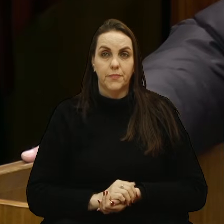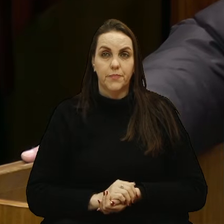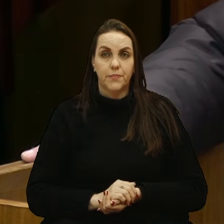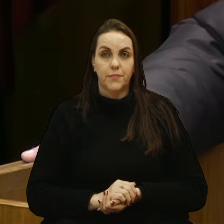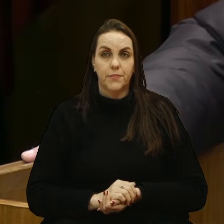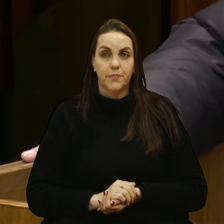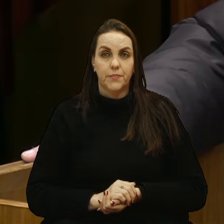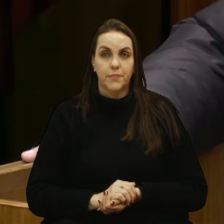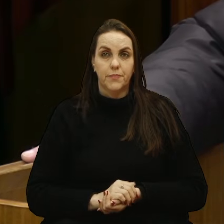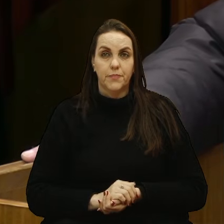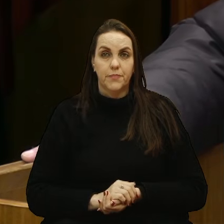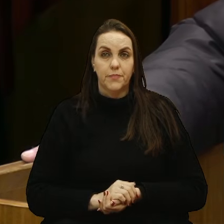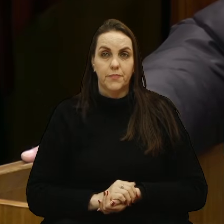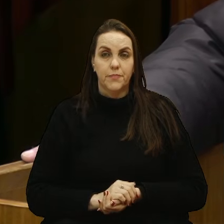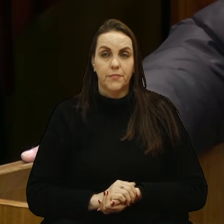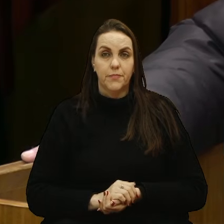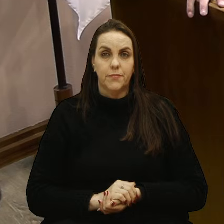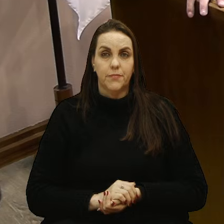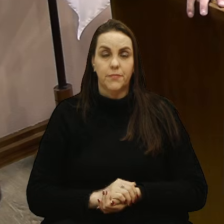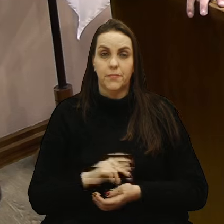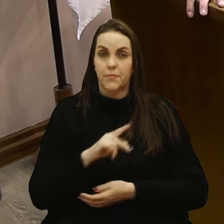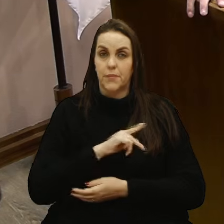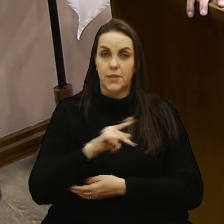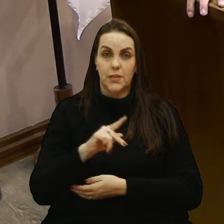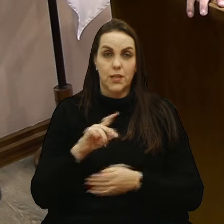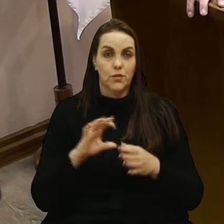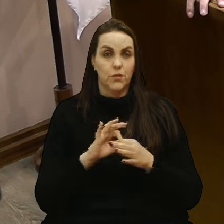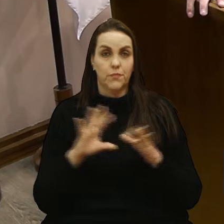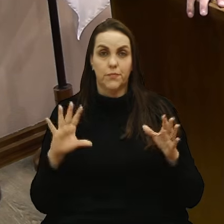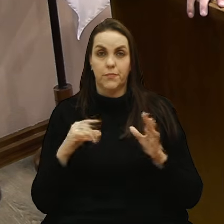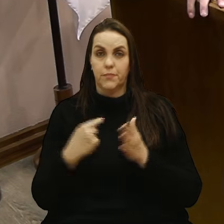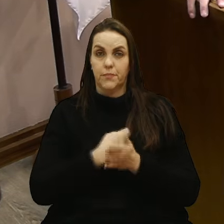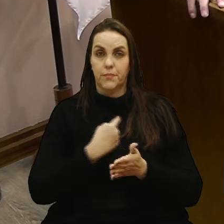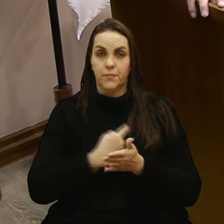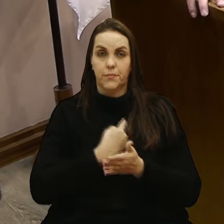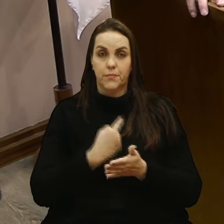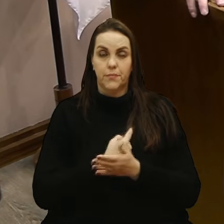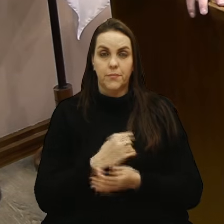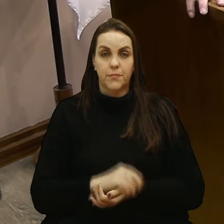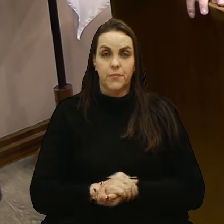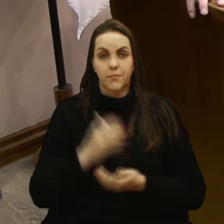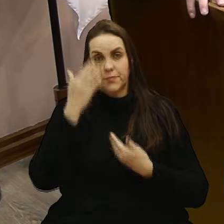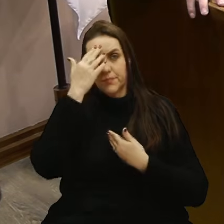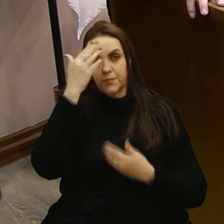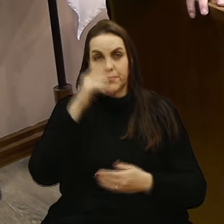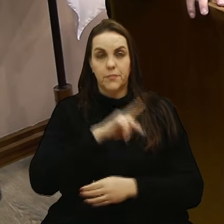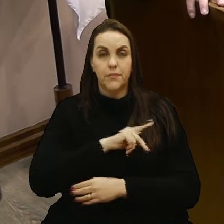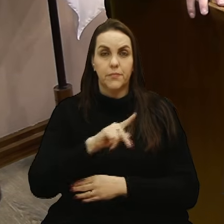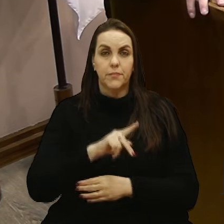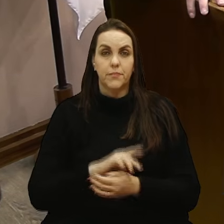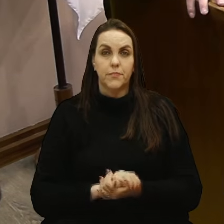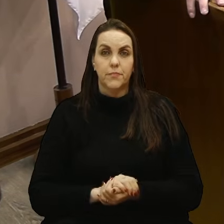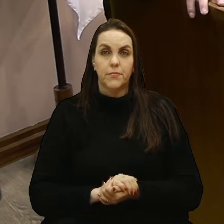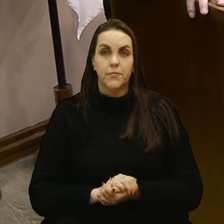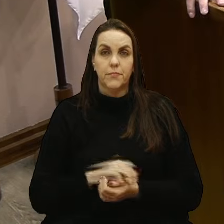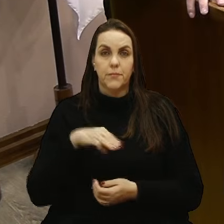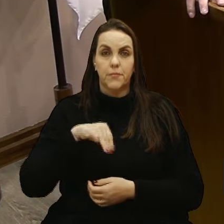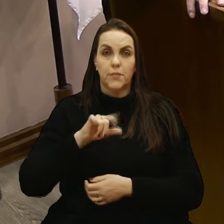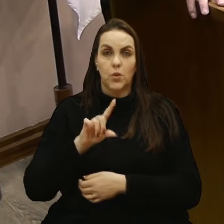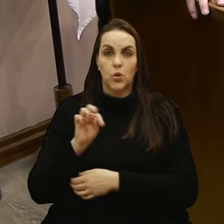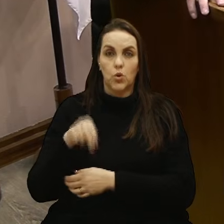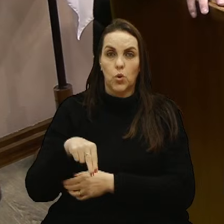Presidente, estou à disposição para perguntas. Ok, obrigado, presidente Milton. O diretor